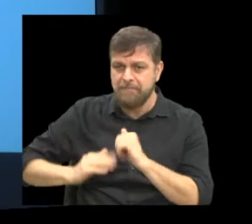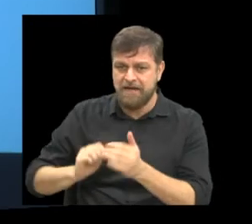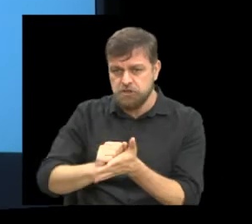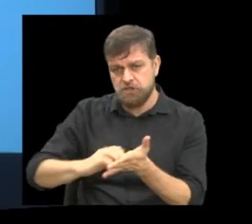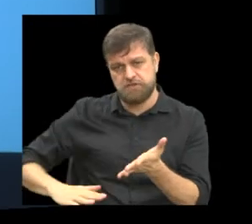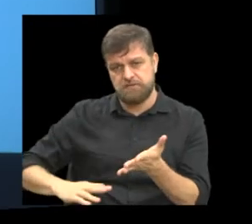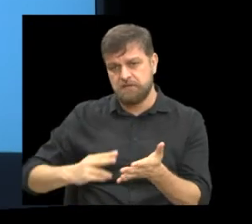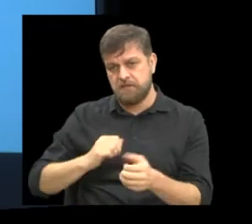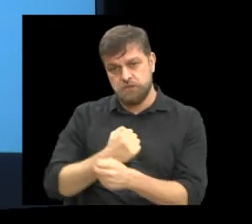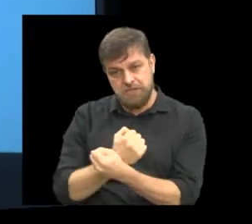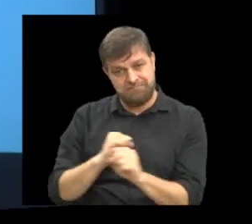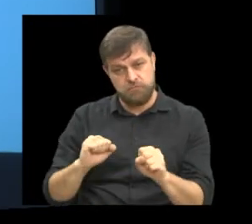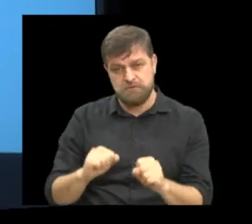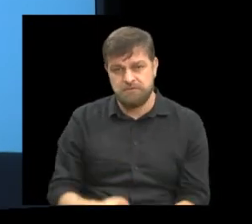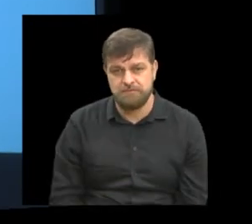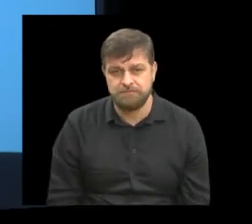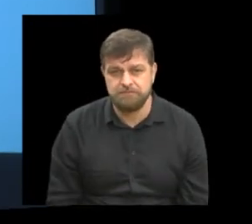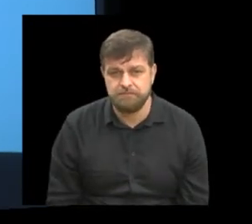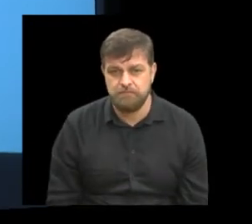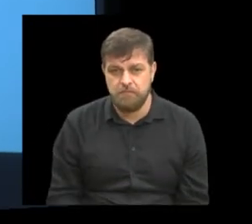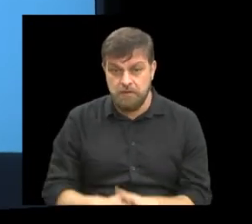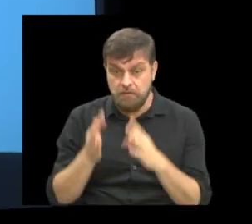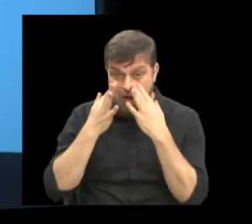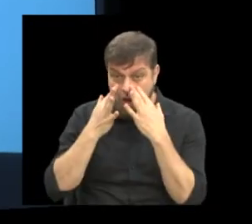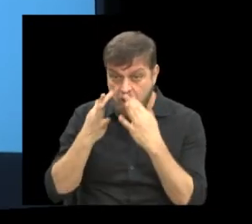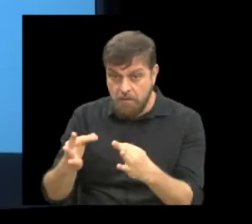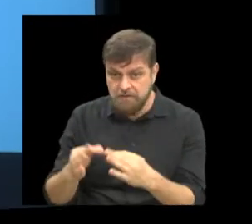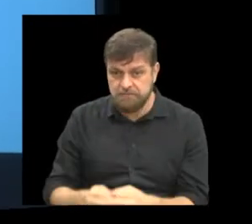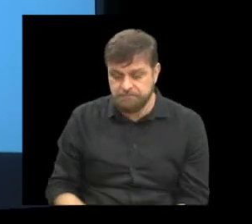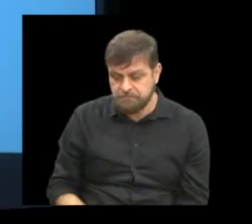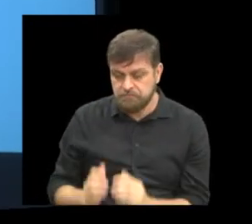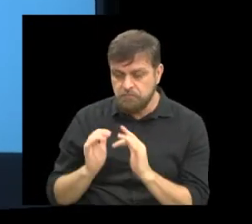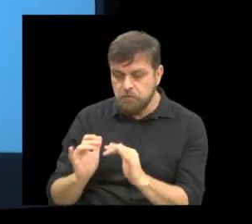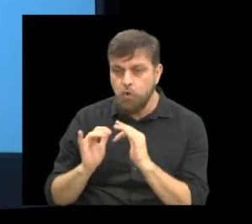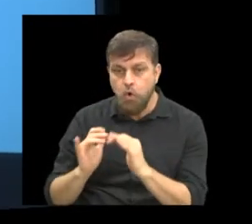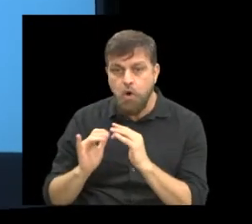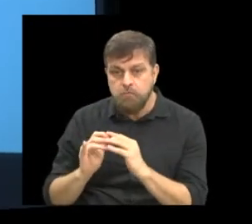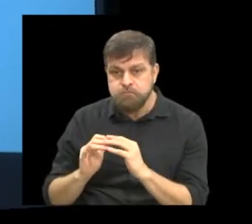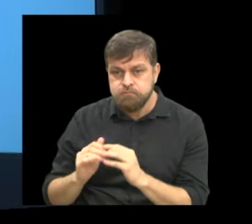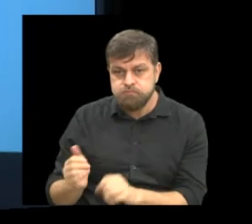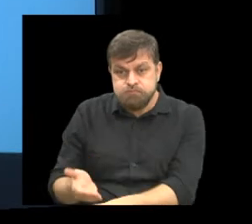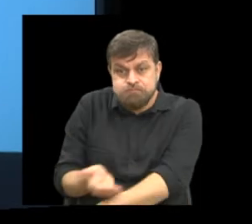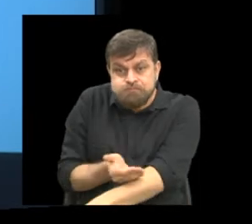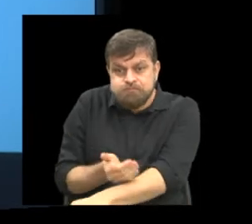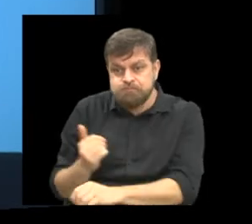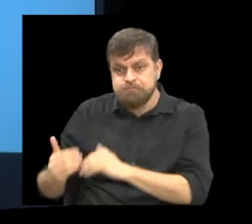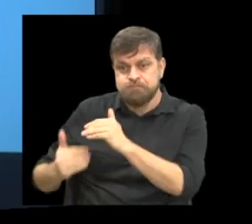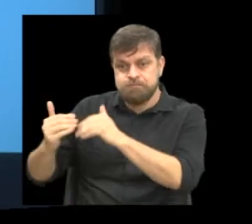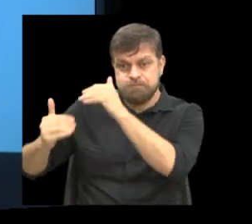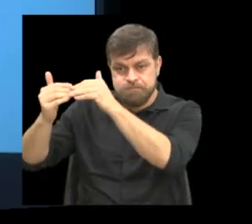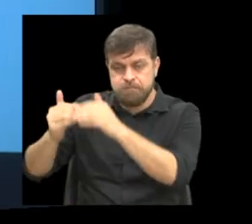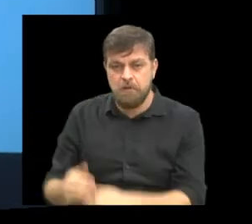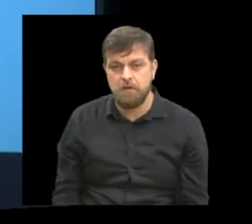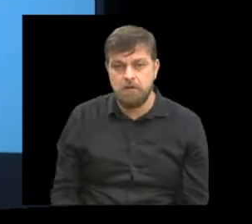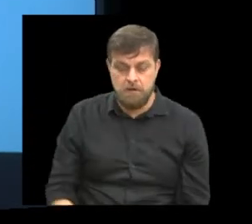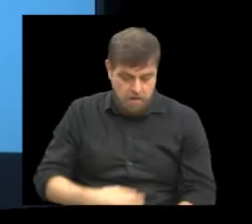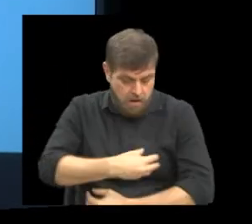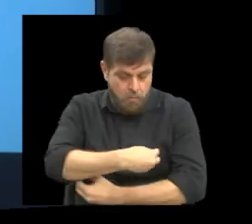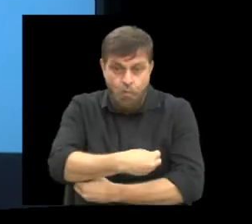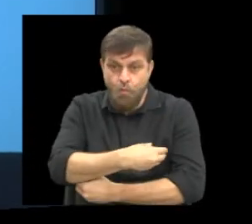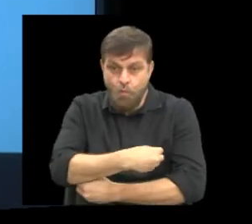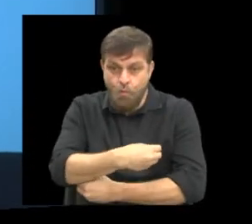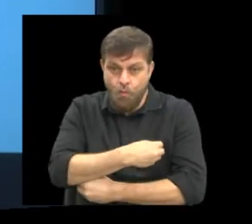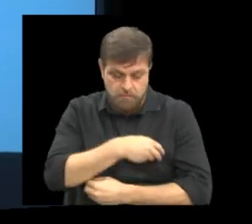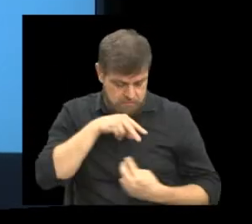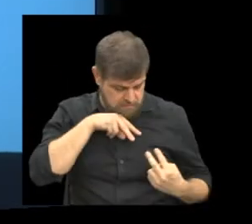Outra dica para a gente observar, né? O desenvolvimento neuropsicomotor. Você quer ir falando? A amamentação, né? O